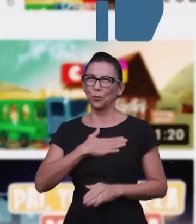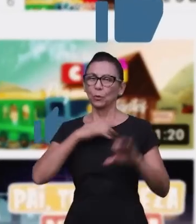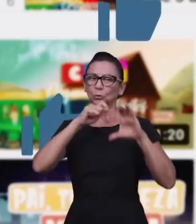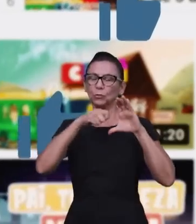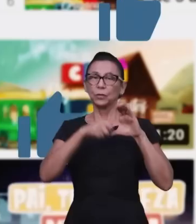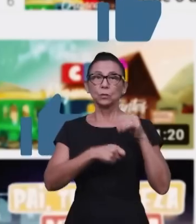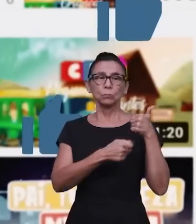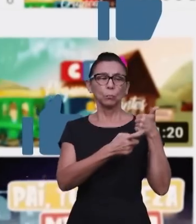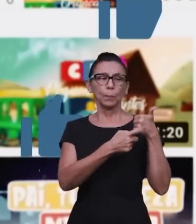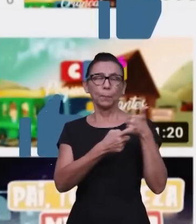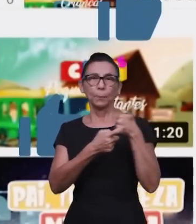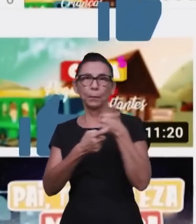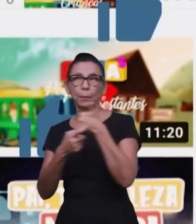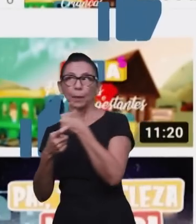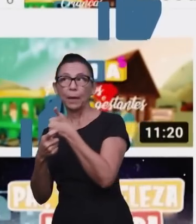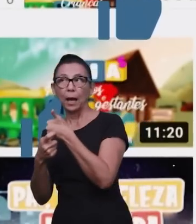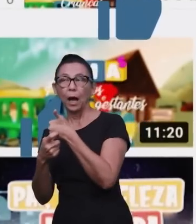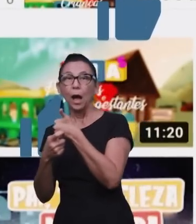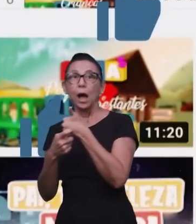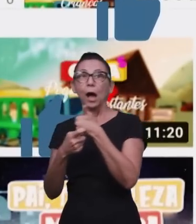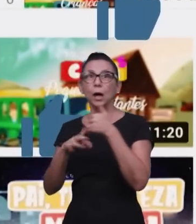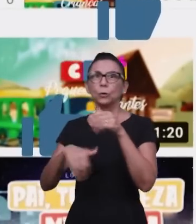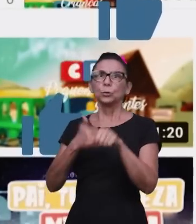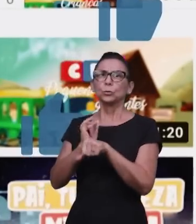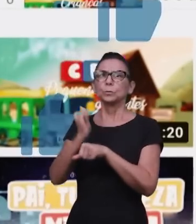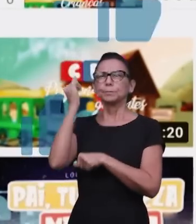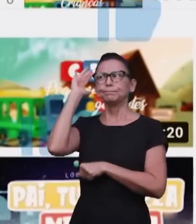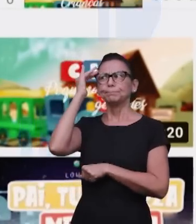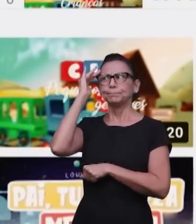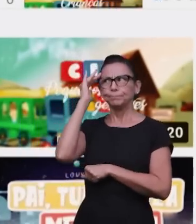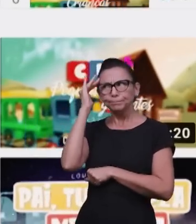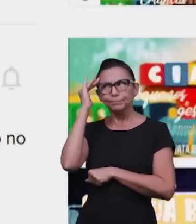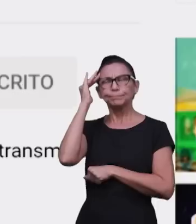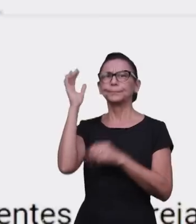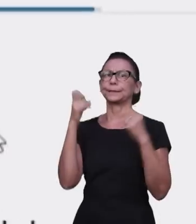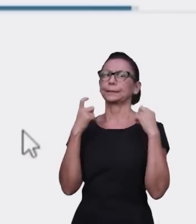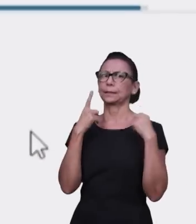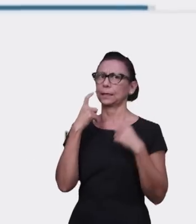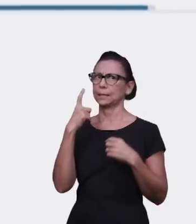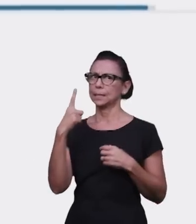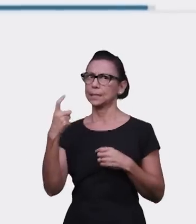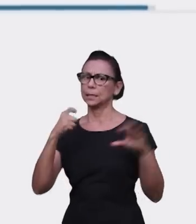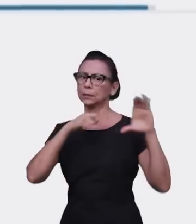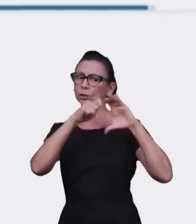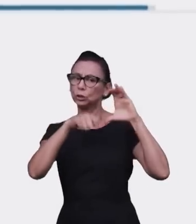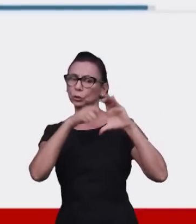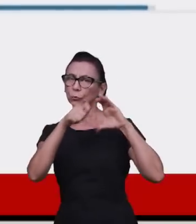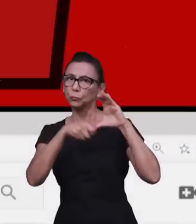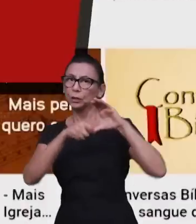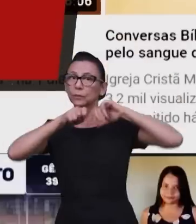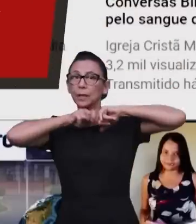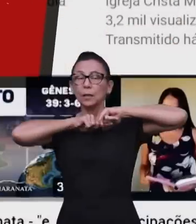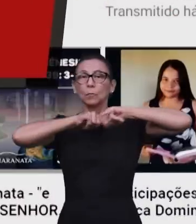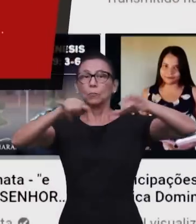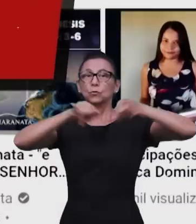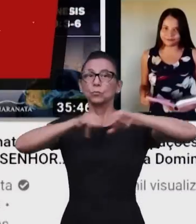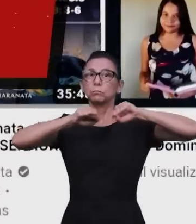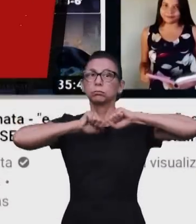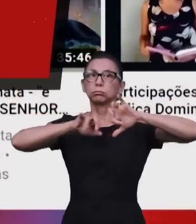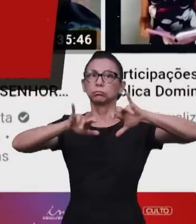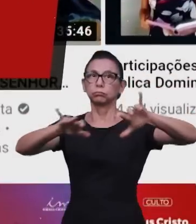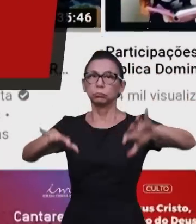assistência, pode usar o QR Code que está na tela. Tem um número também. E se alguém teve alguma experiência neste